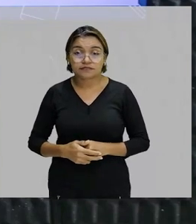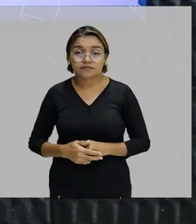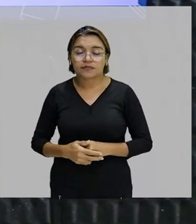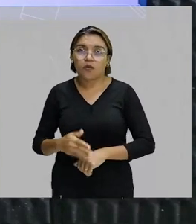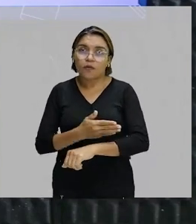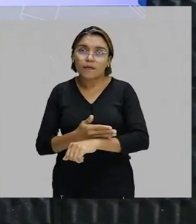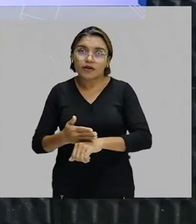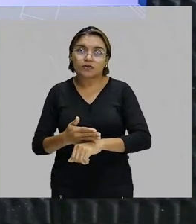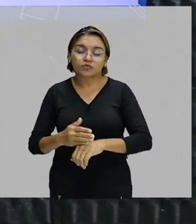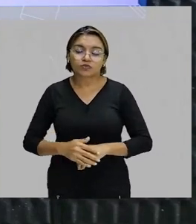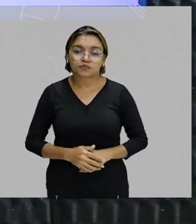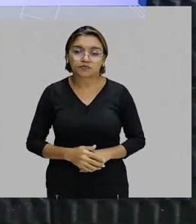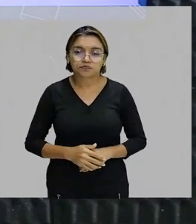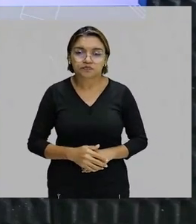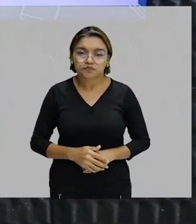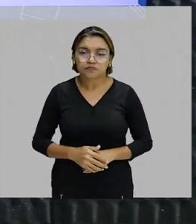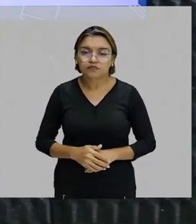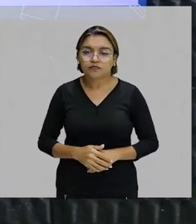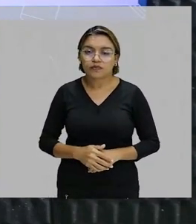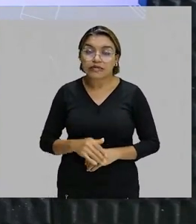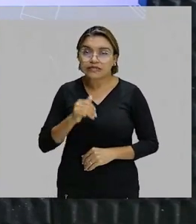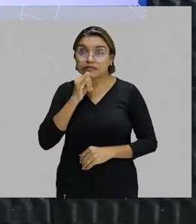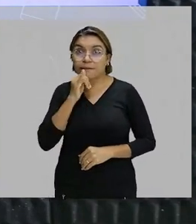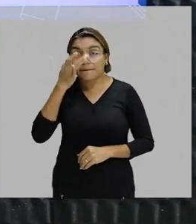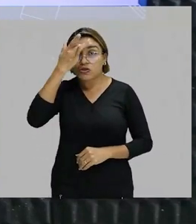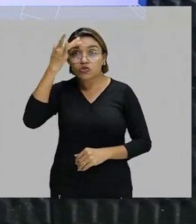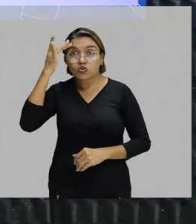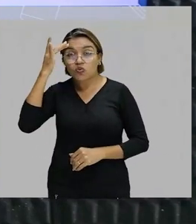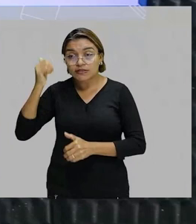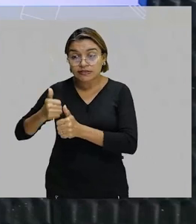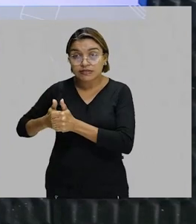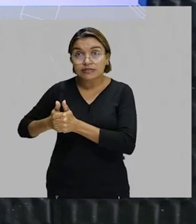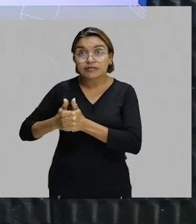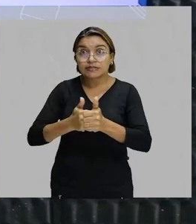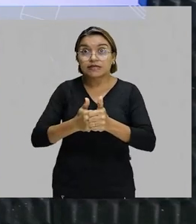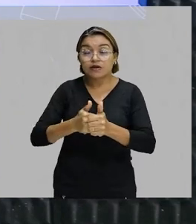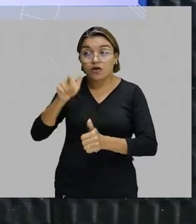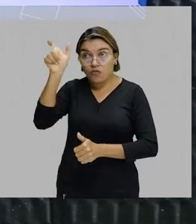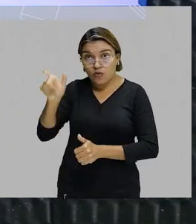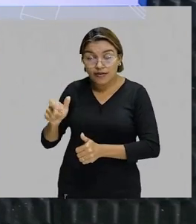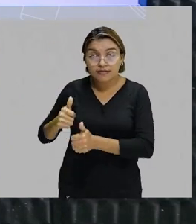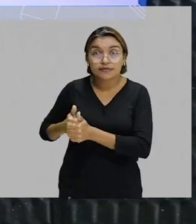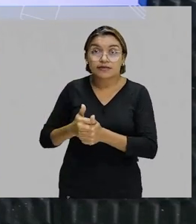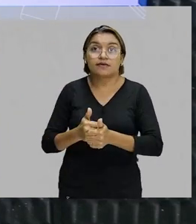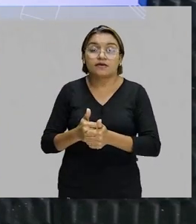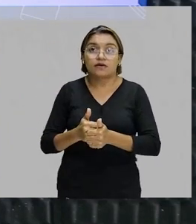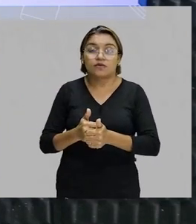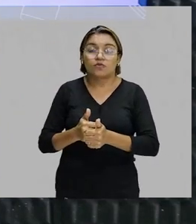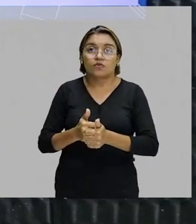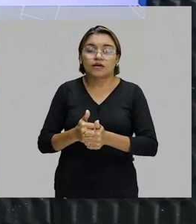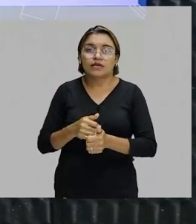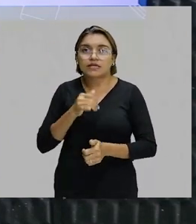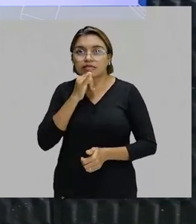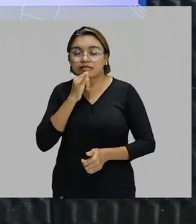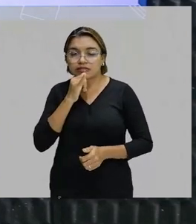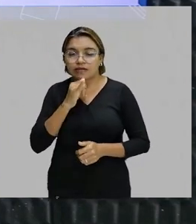brancos caucasianos seus discípulos os seguidores das ideias de gubin notadamente o compositor alemão